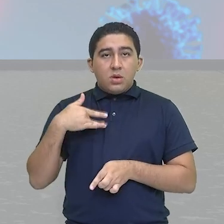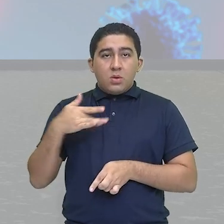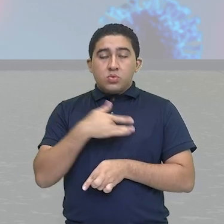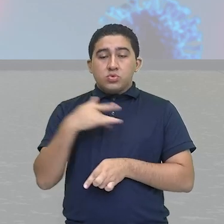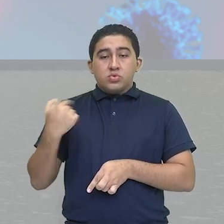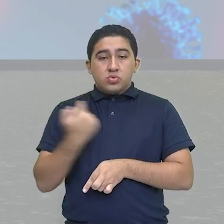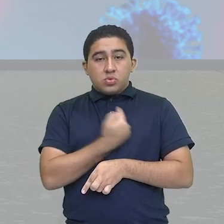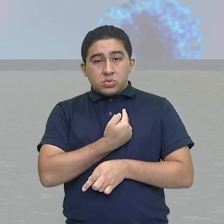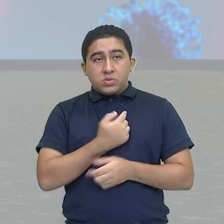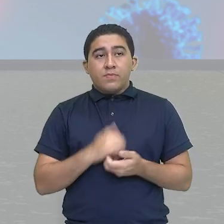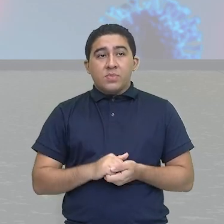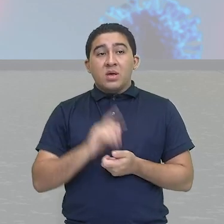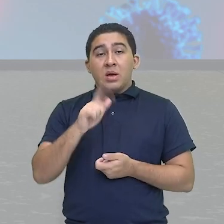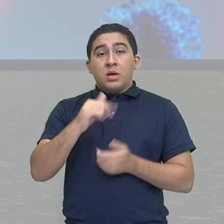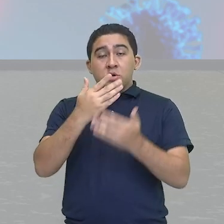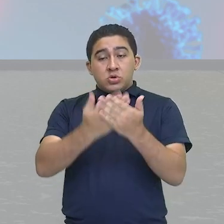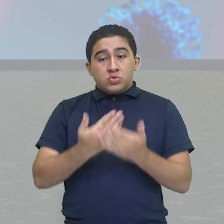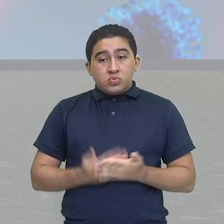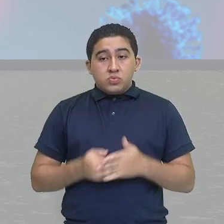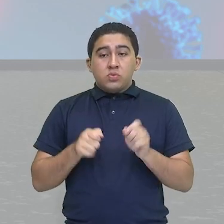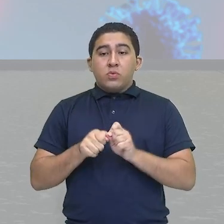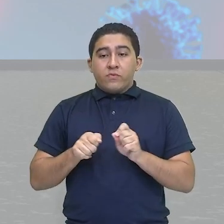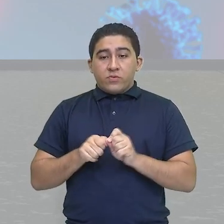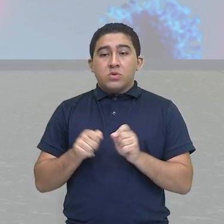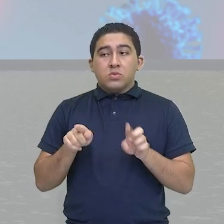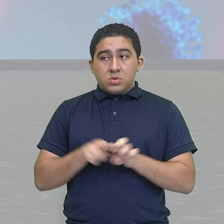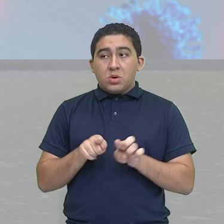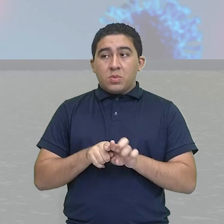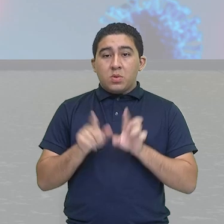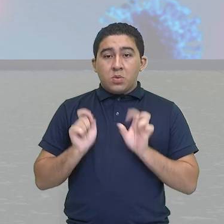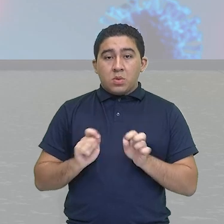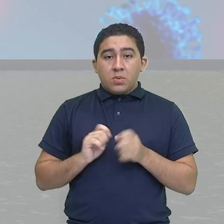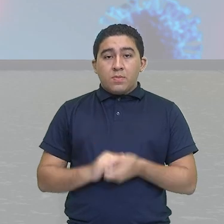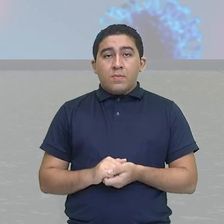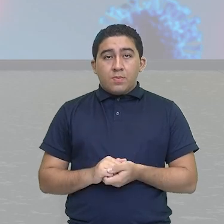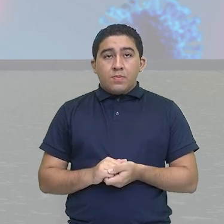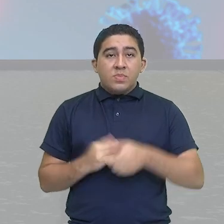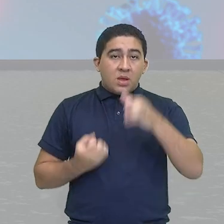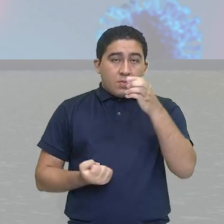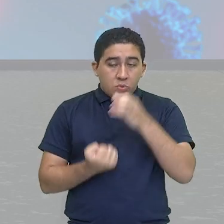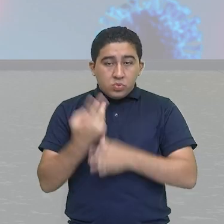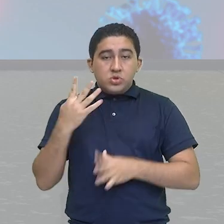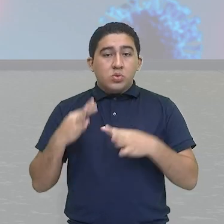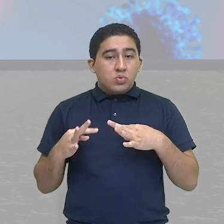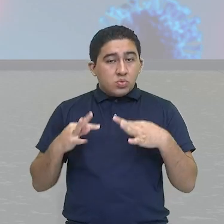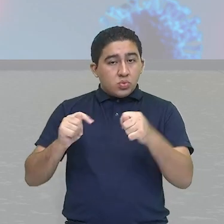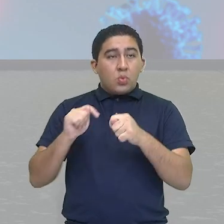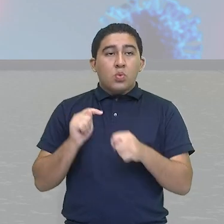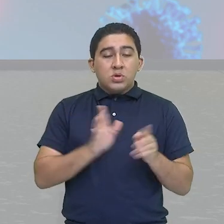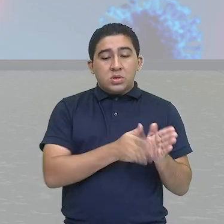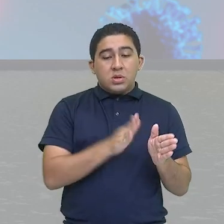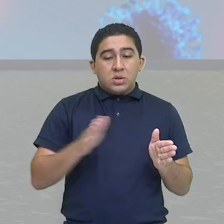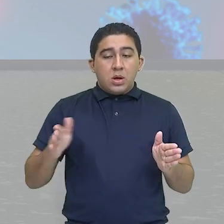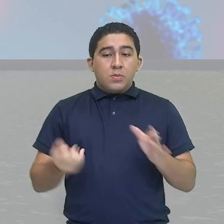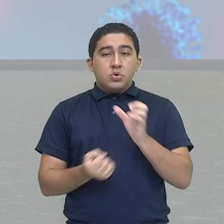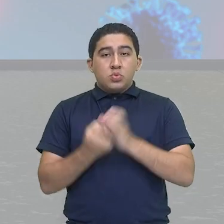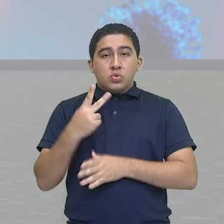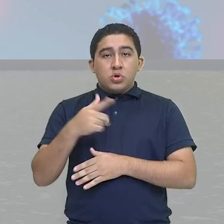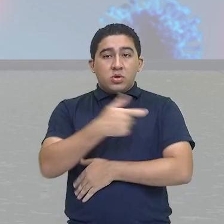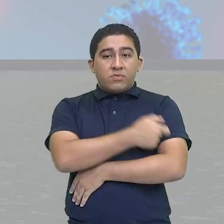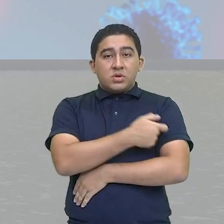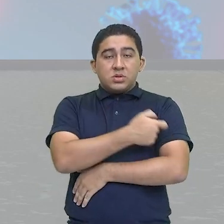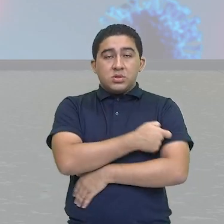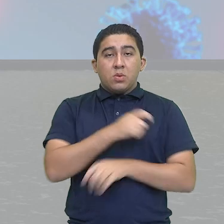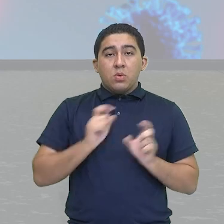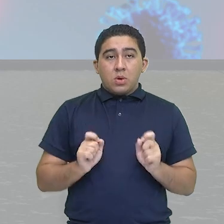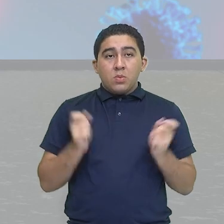né? São estudos que são realizados por meio da produção, em todas as etapas de produção da vacina,